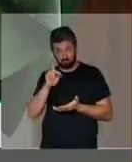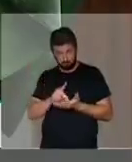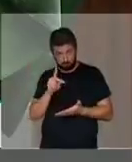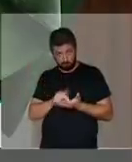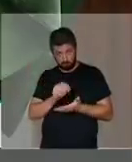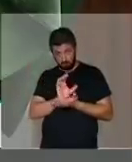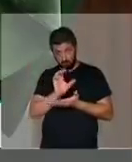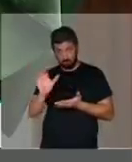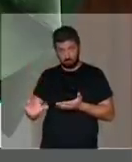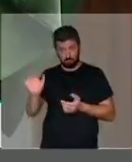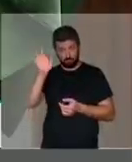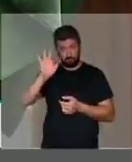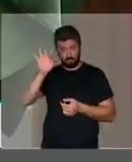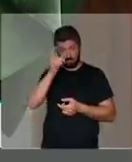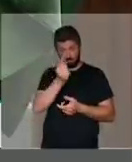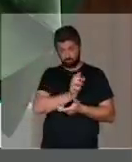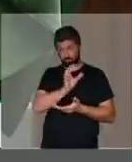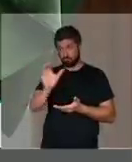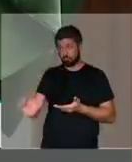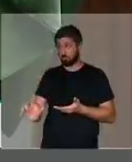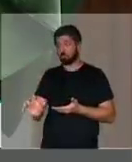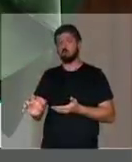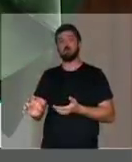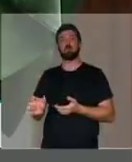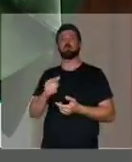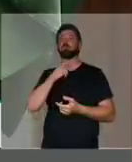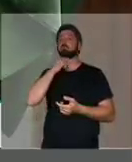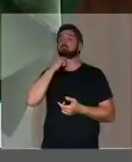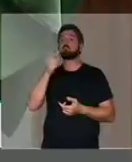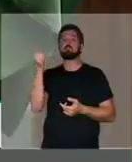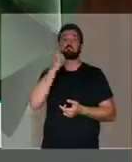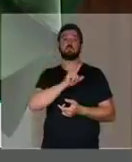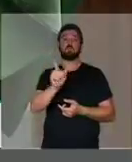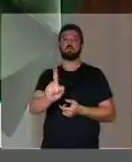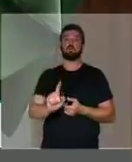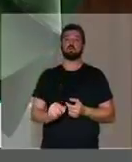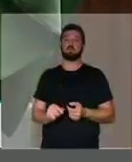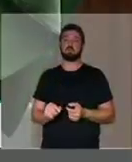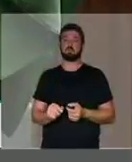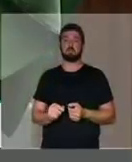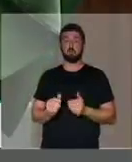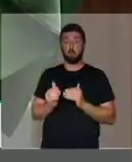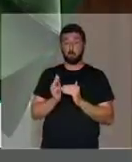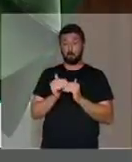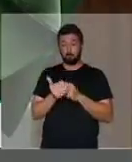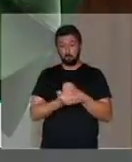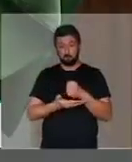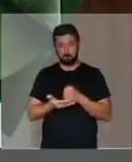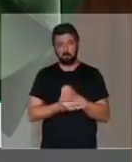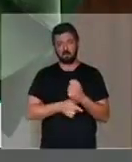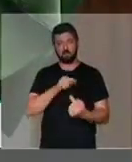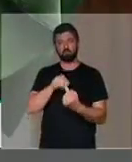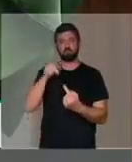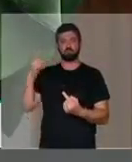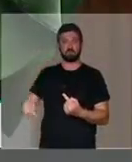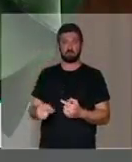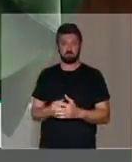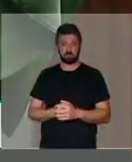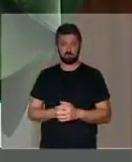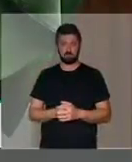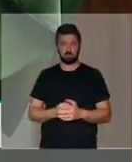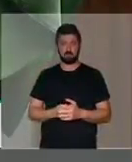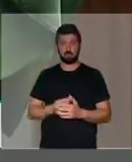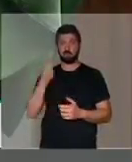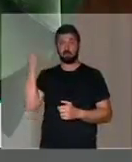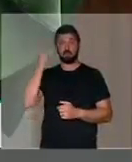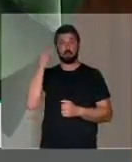significativo de recursos federais, a intervenção federal não conseguirá atingir minimamente os seus objetivos.